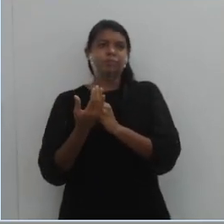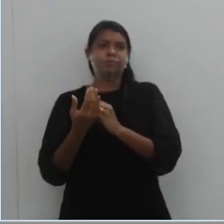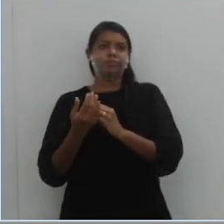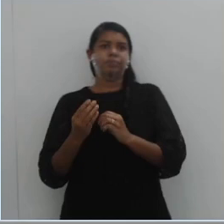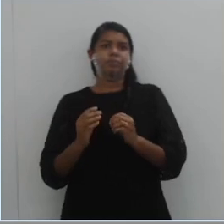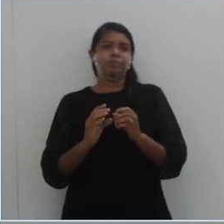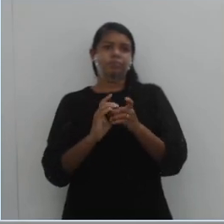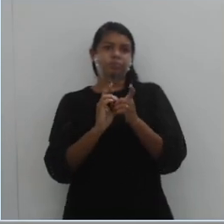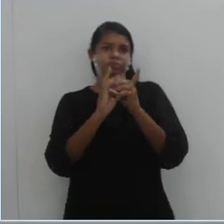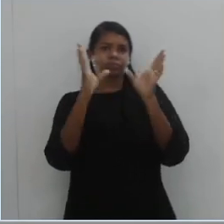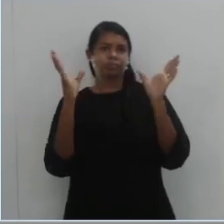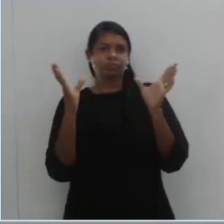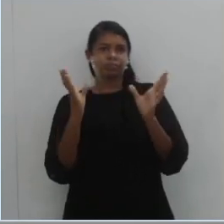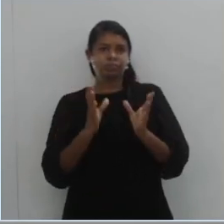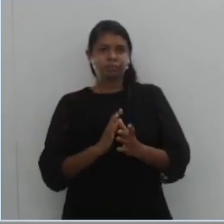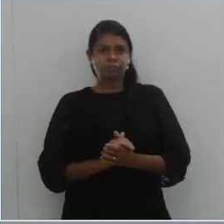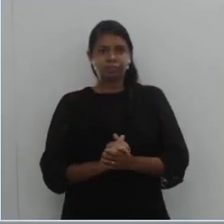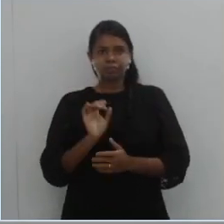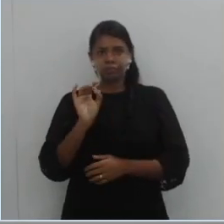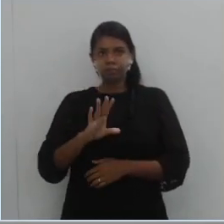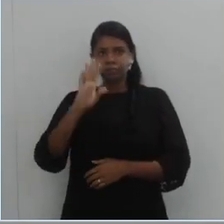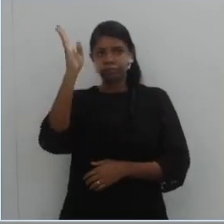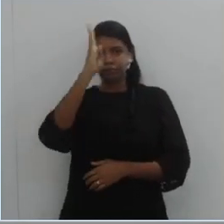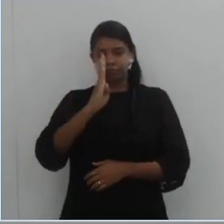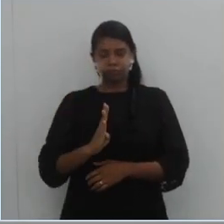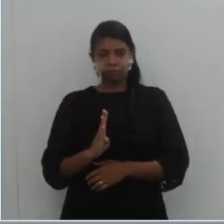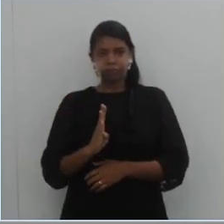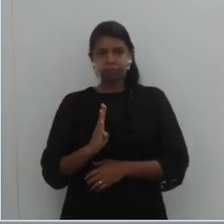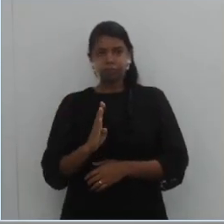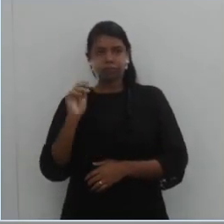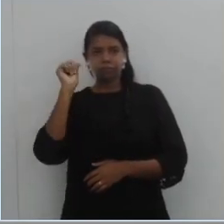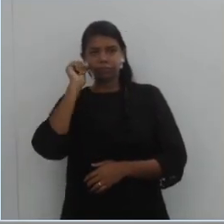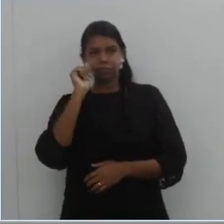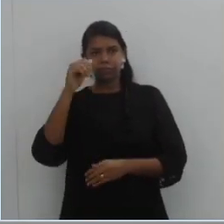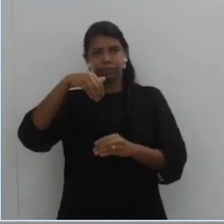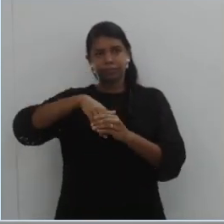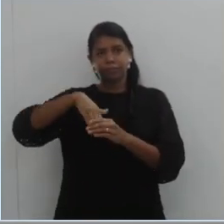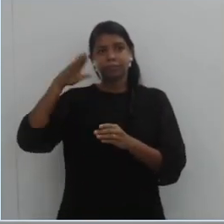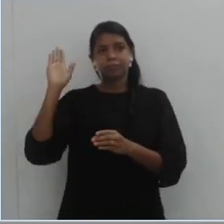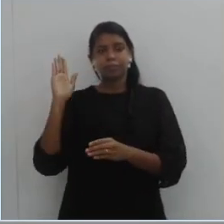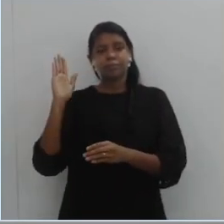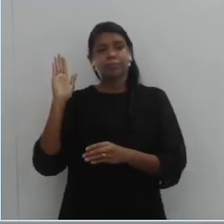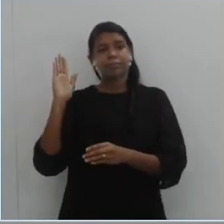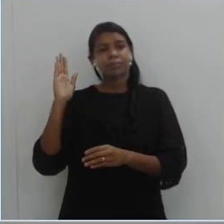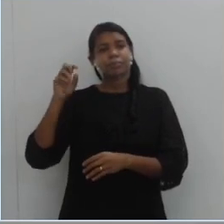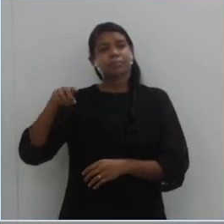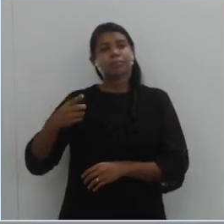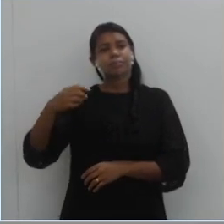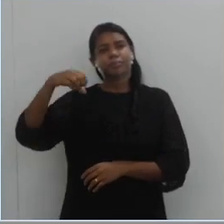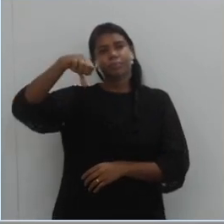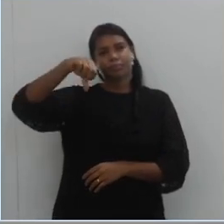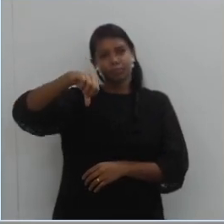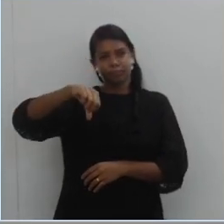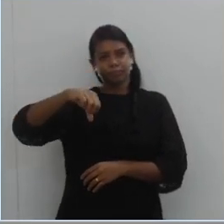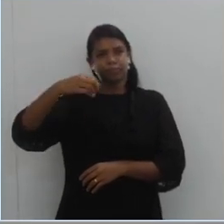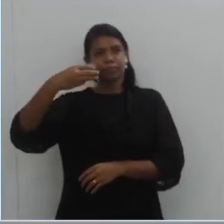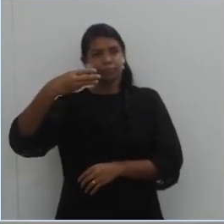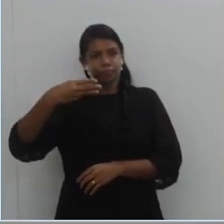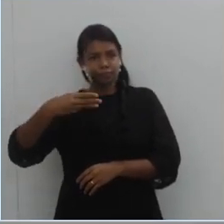democracia, só no Brasil a mulher pôde votar a partir de 1930.